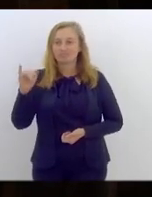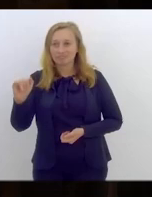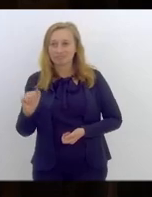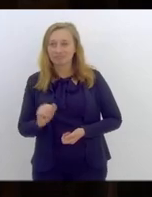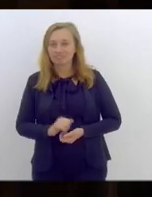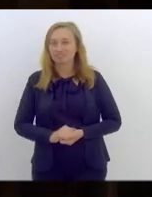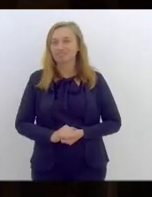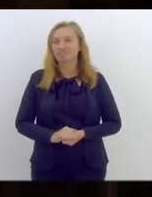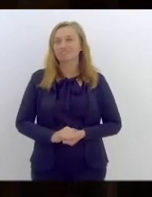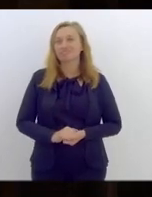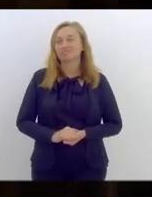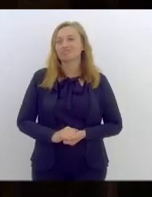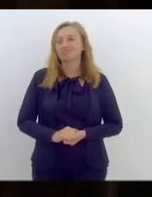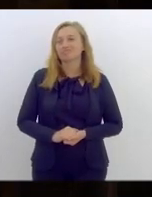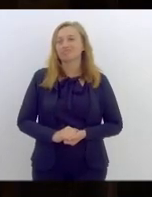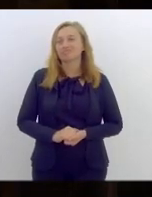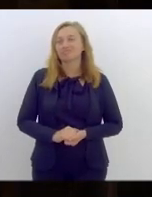E